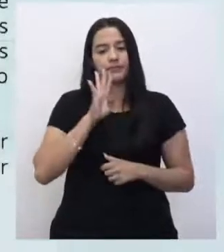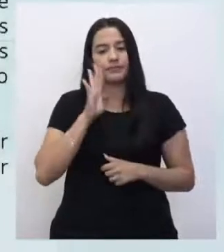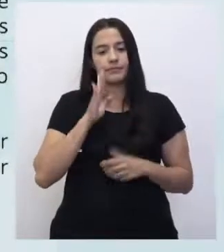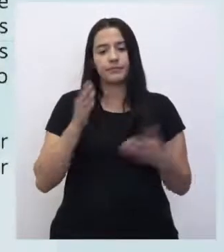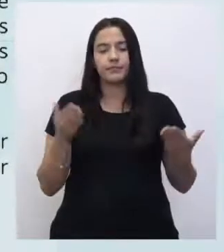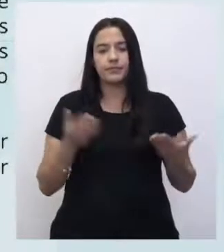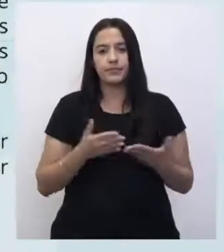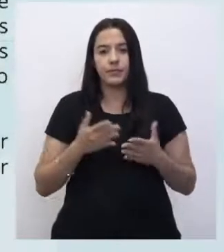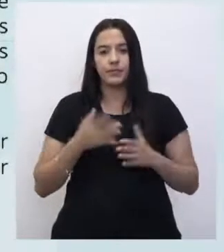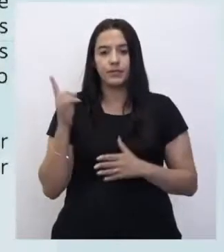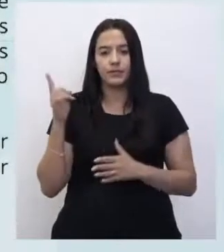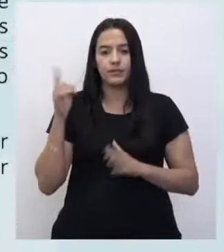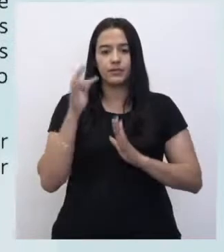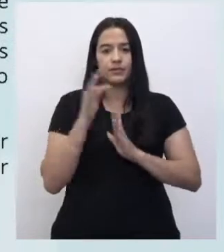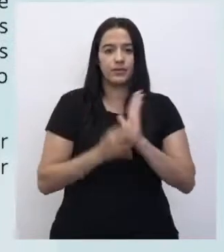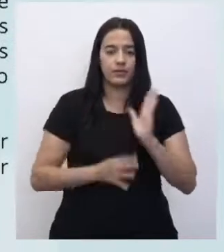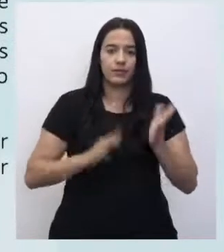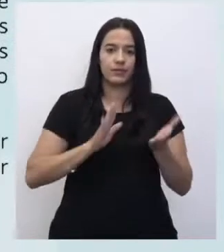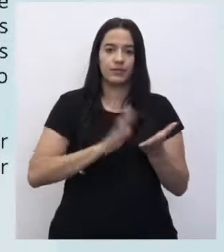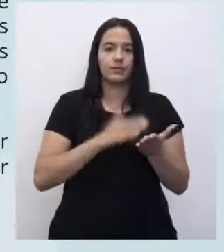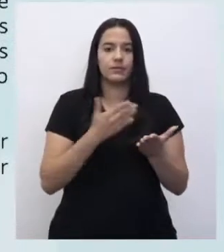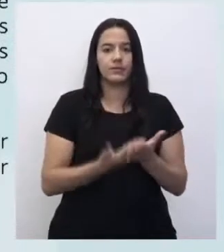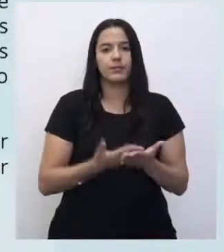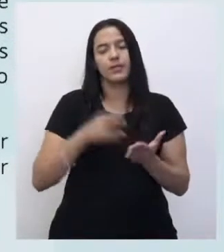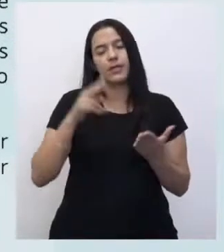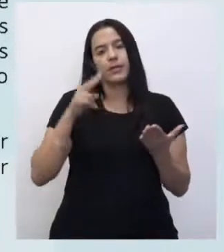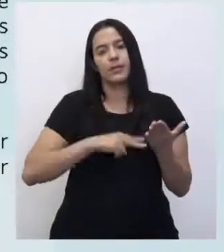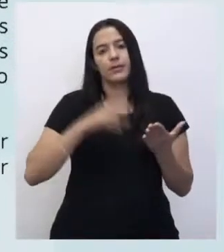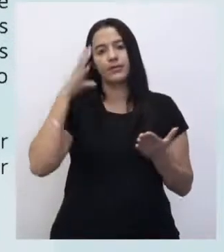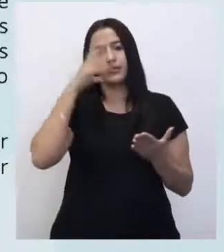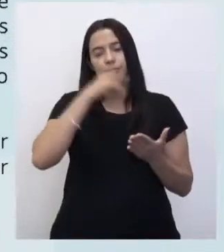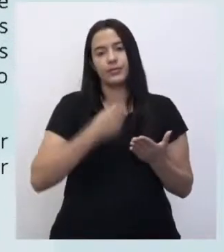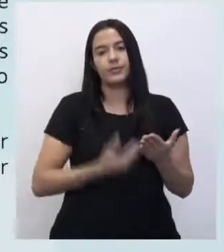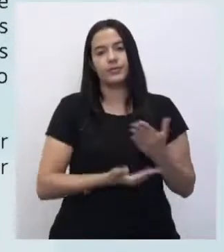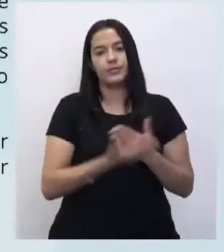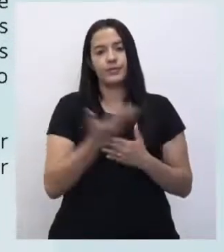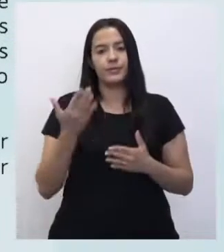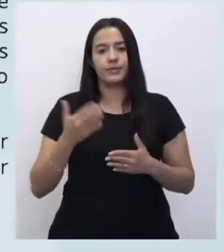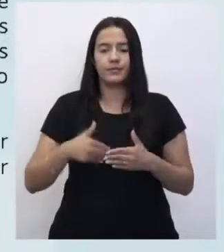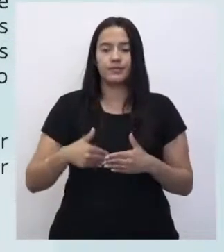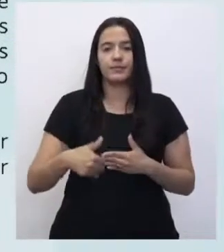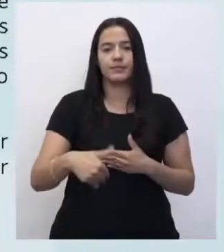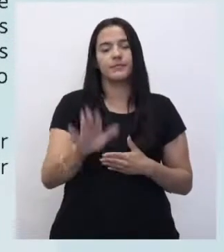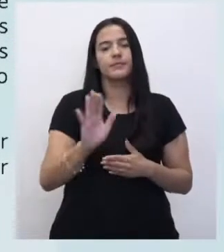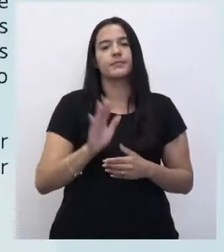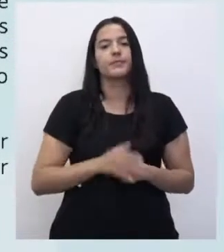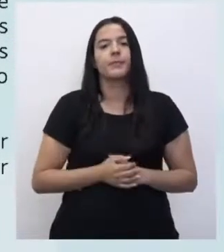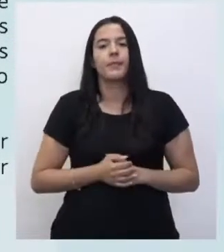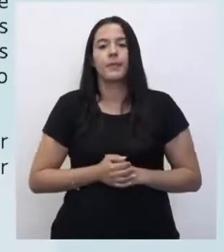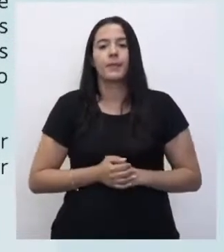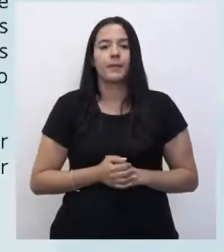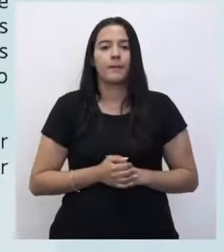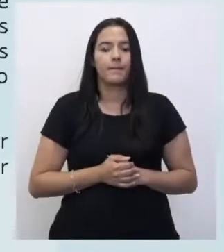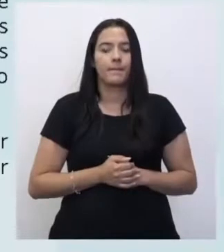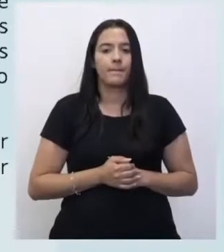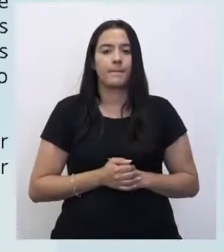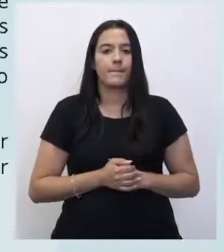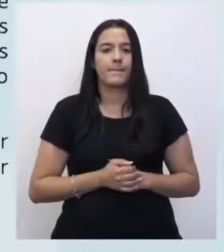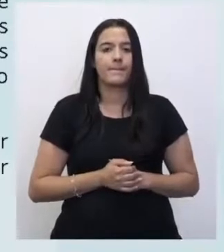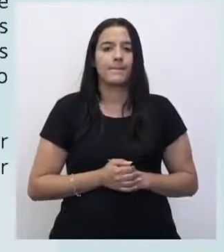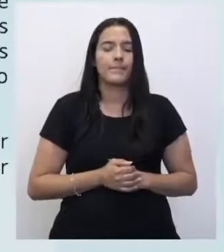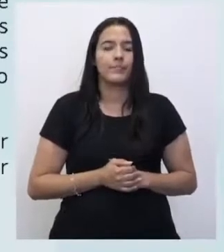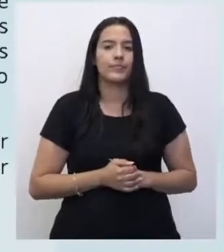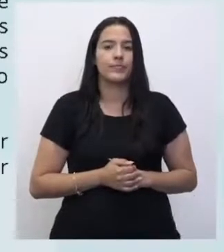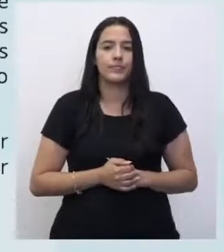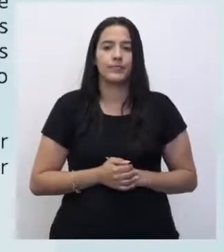vamos lá para o texto, vamos traduzir, ler todo bonitinho aí para vocês e daí a gente vai para frente. Então, air pollution is not only on the